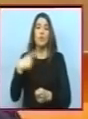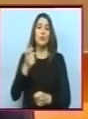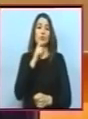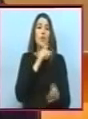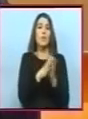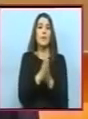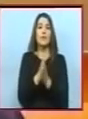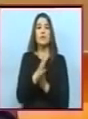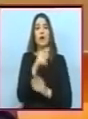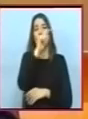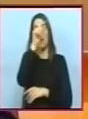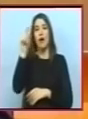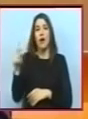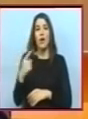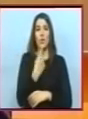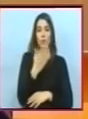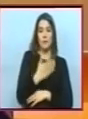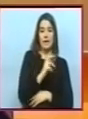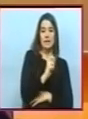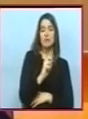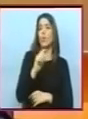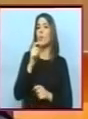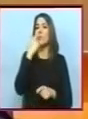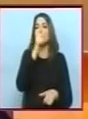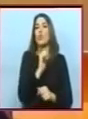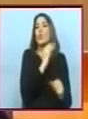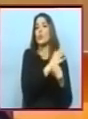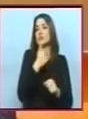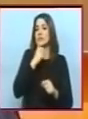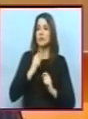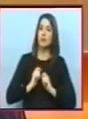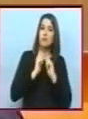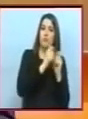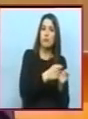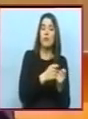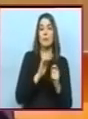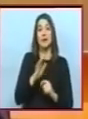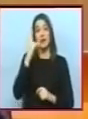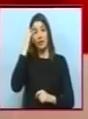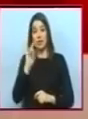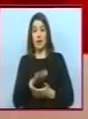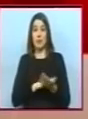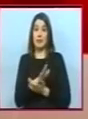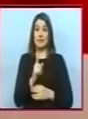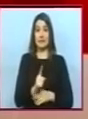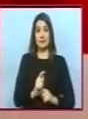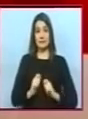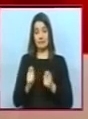algum com o restante terço, ou deixar a uma terceira pessoa, mas esta é a ideia base com que deve